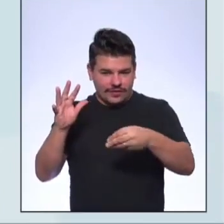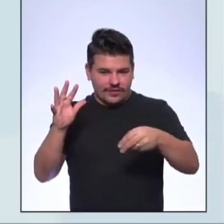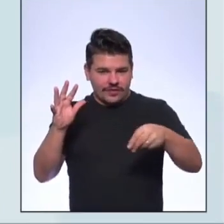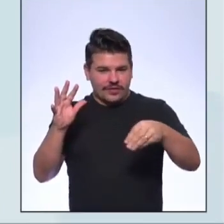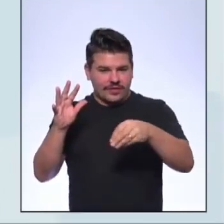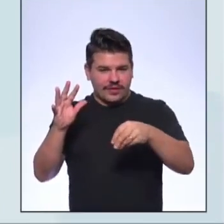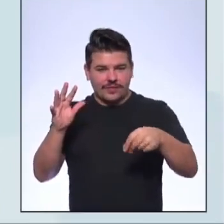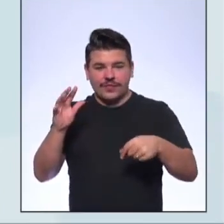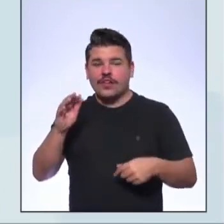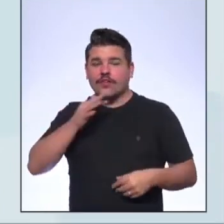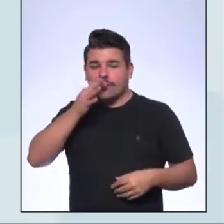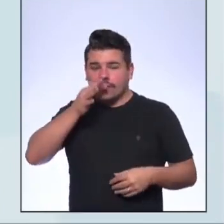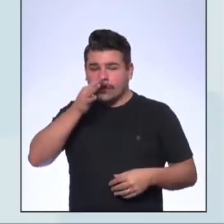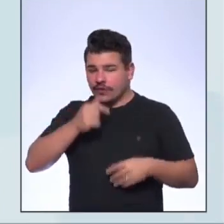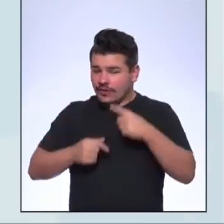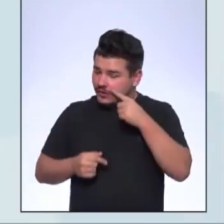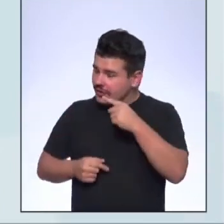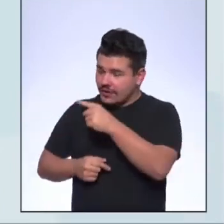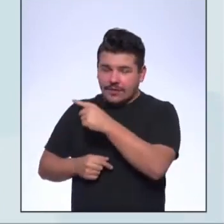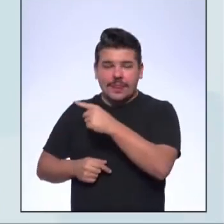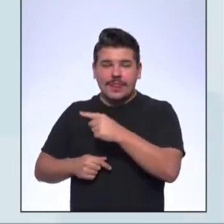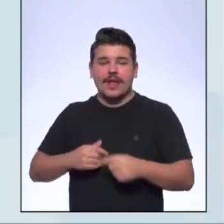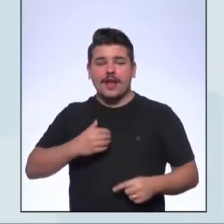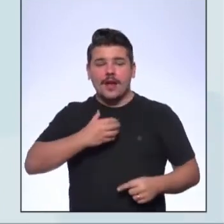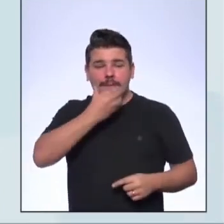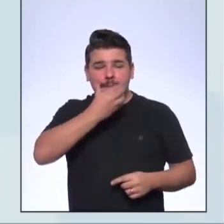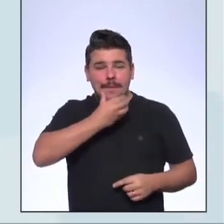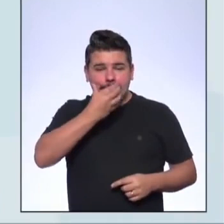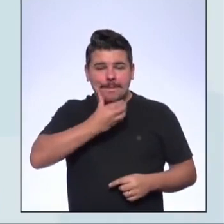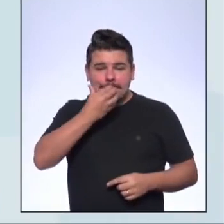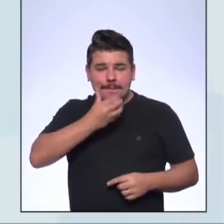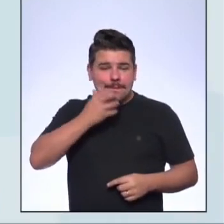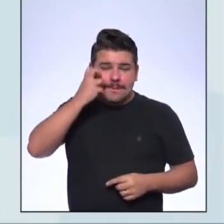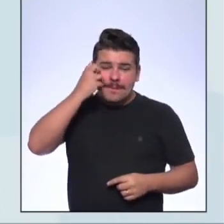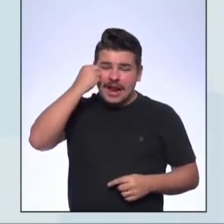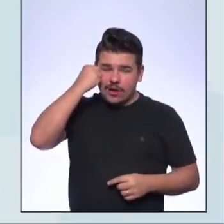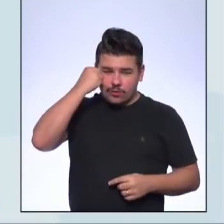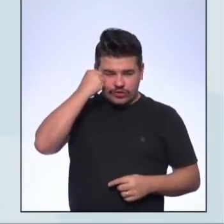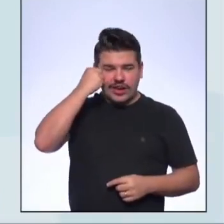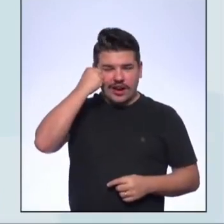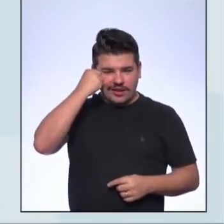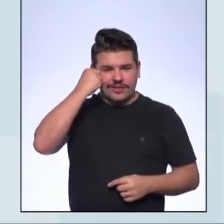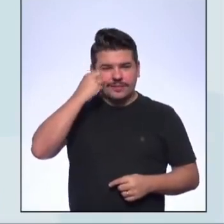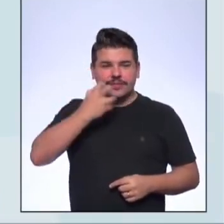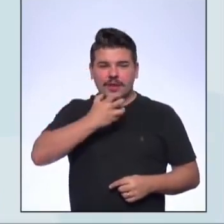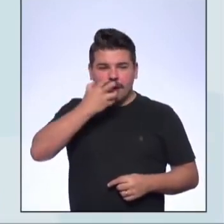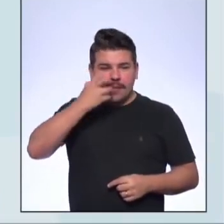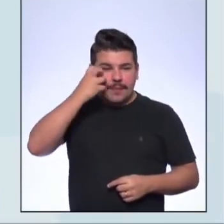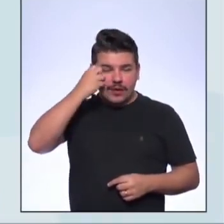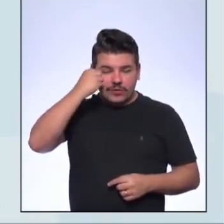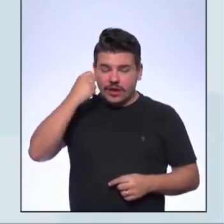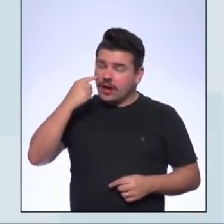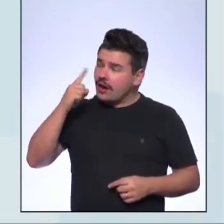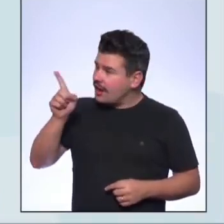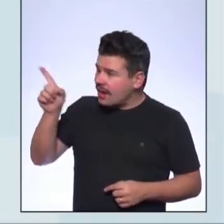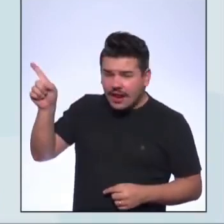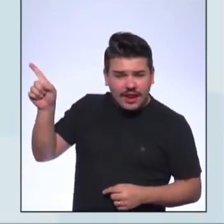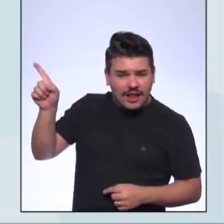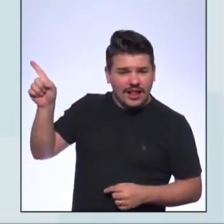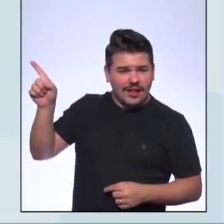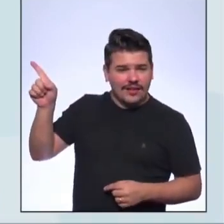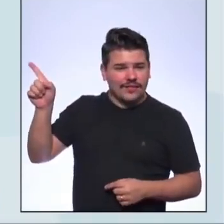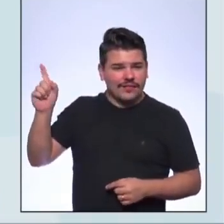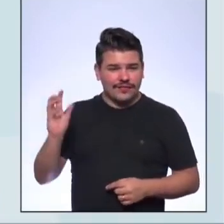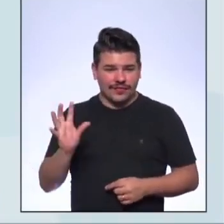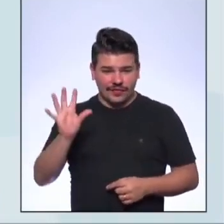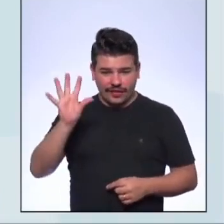florzinha de maracujá, e essa flor de maracujá ela está mostrando para a gente bem evidente as anteras, que vão aí